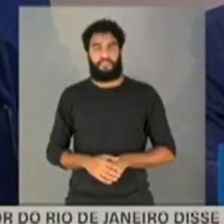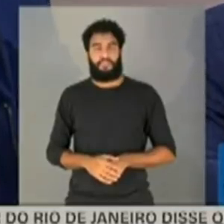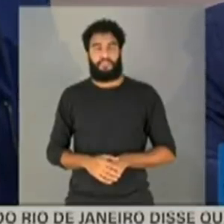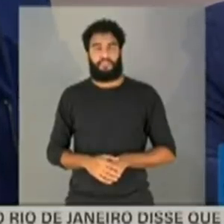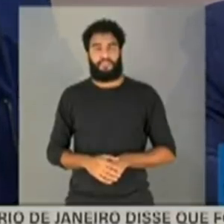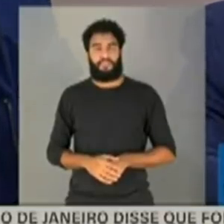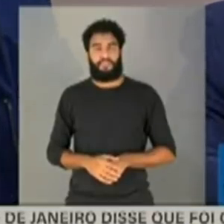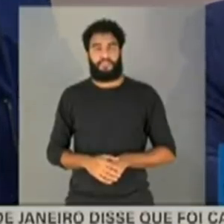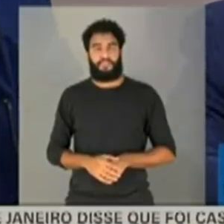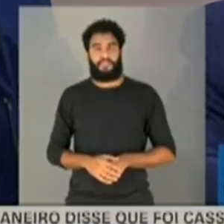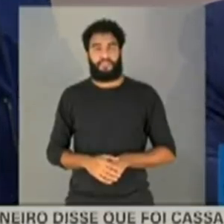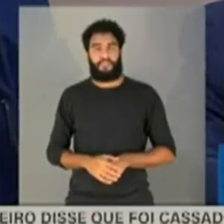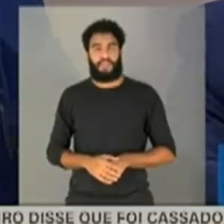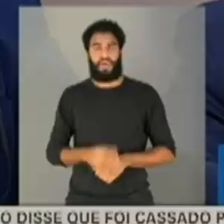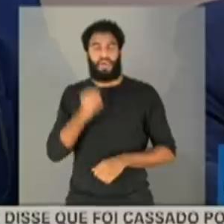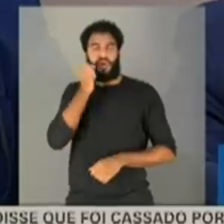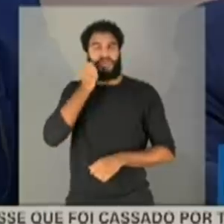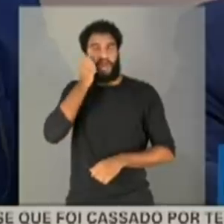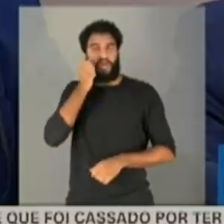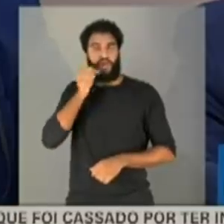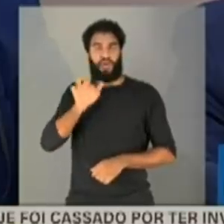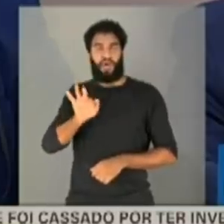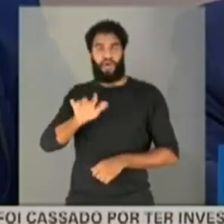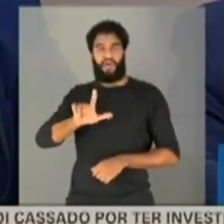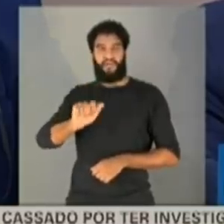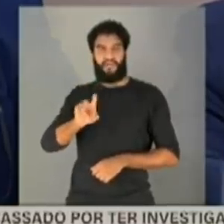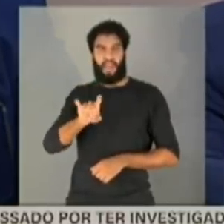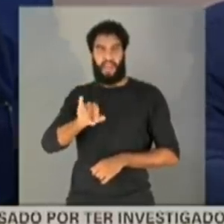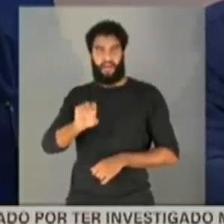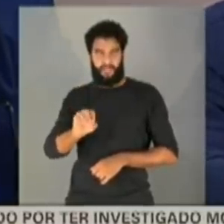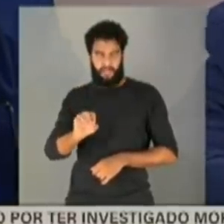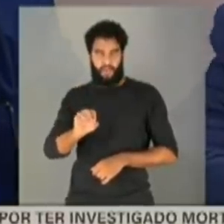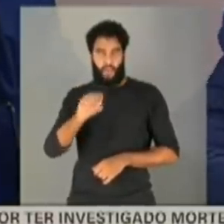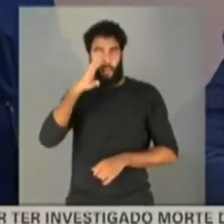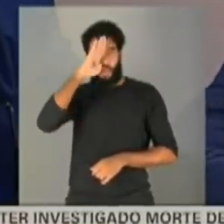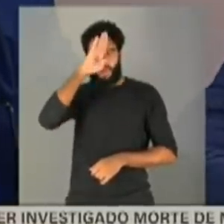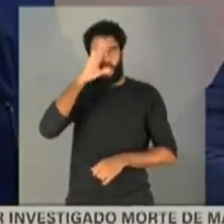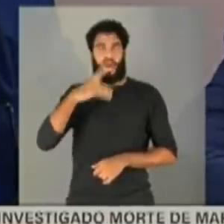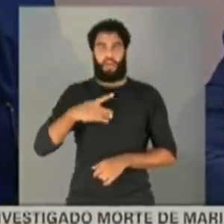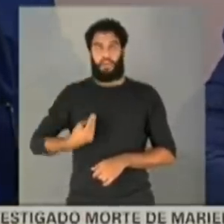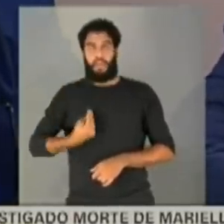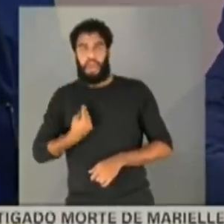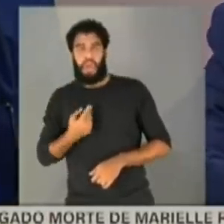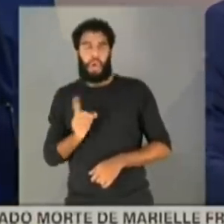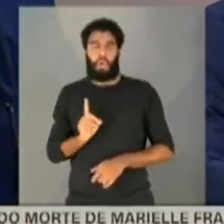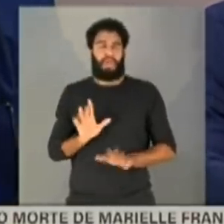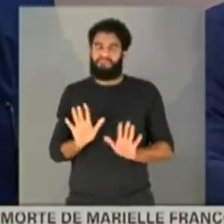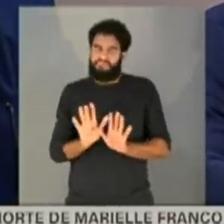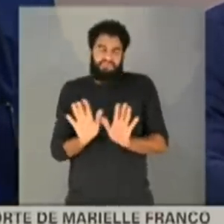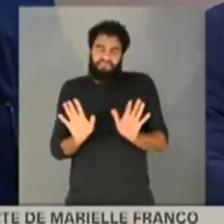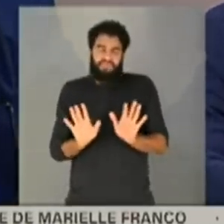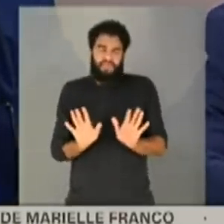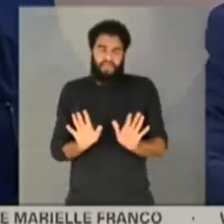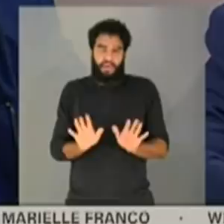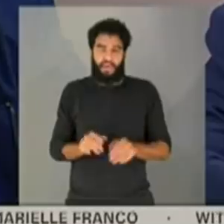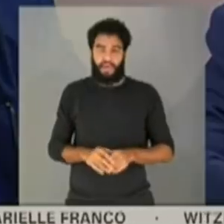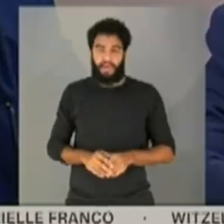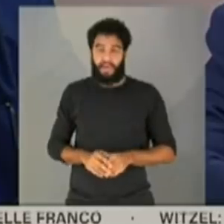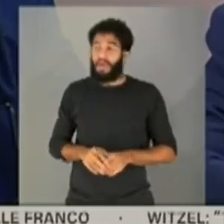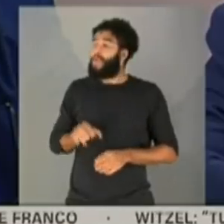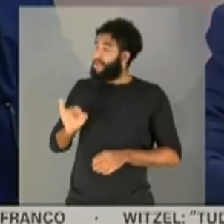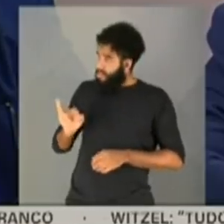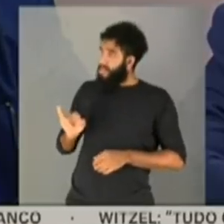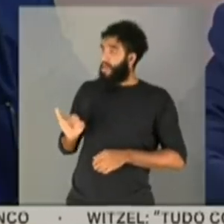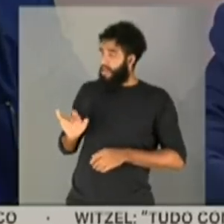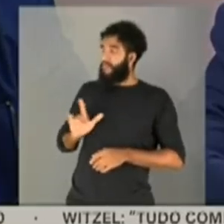que o senador Flávio Bolsonaro esteja ou não presente, muito menos... Não, se for reservado, vou estar presente também,